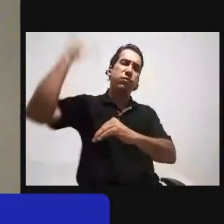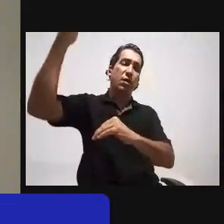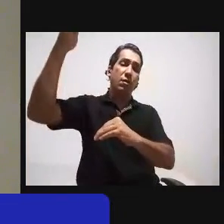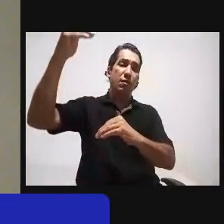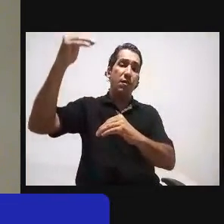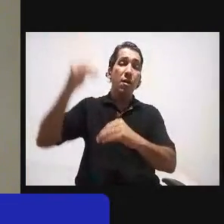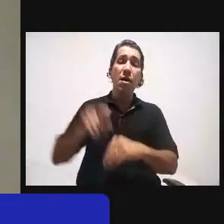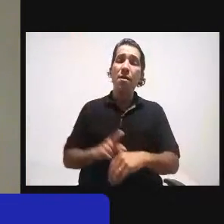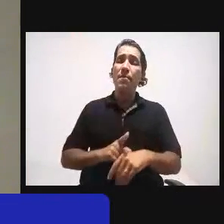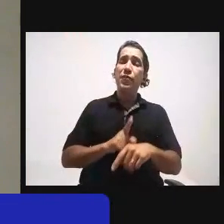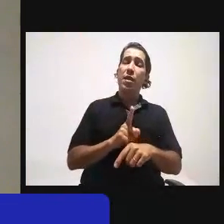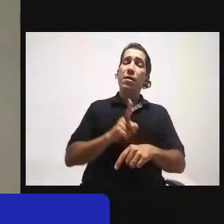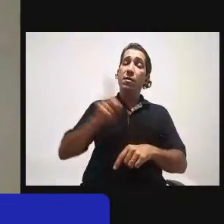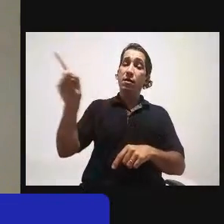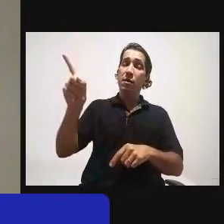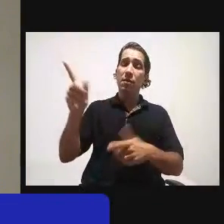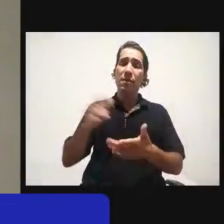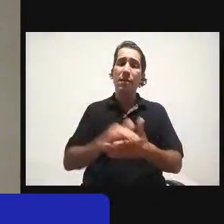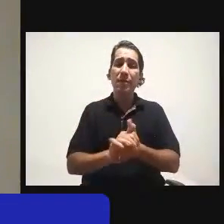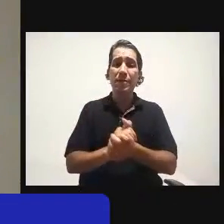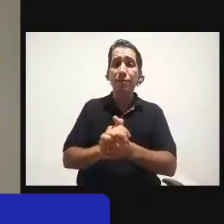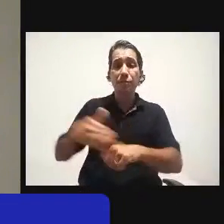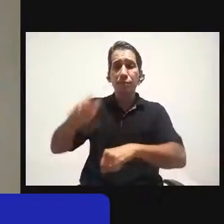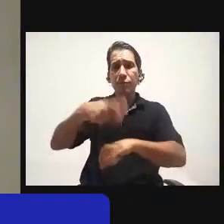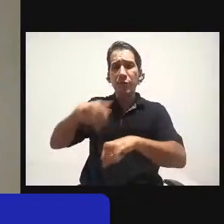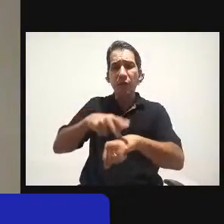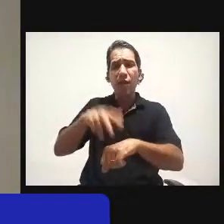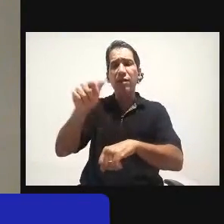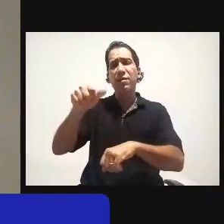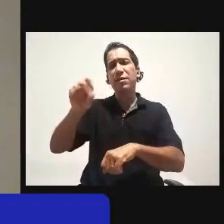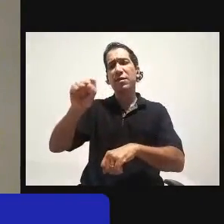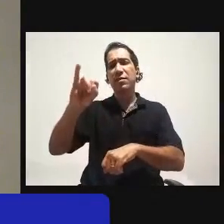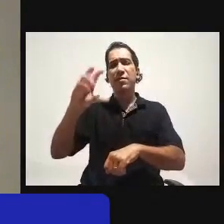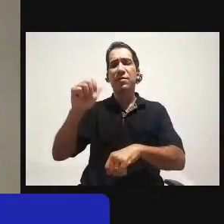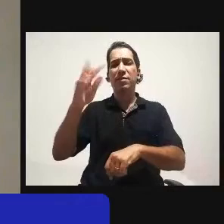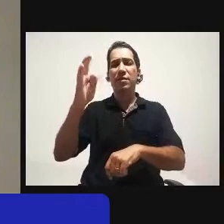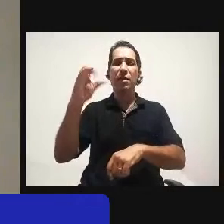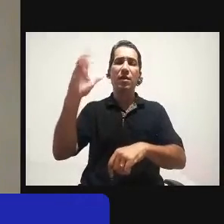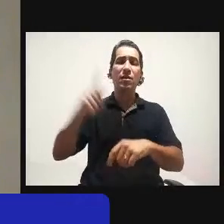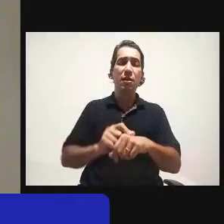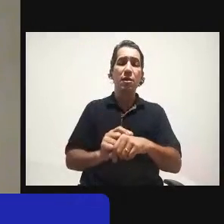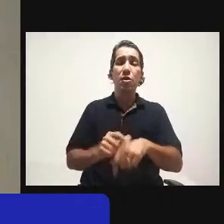E como muito bem salientou o reitor, o Ken Darin, que é